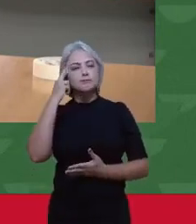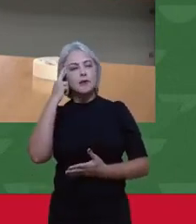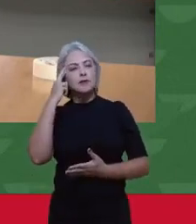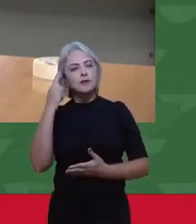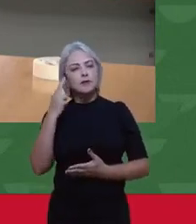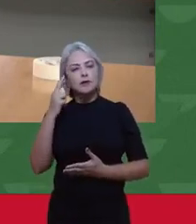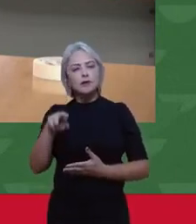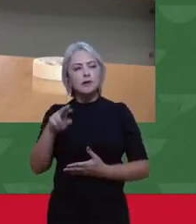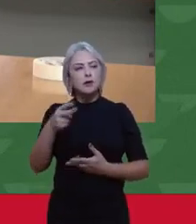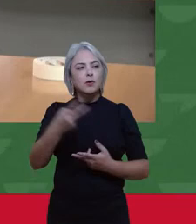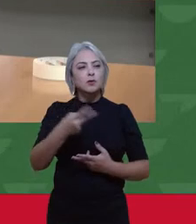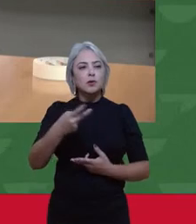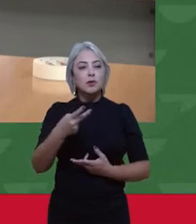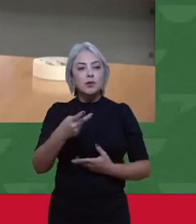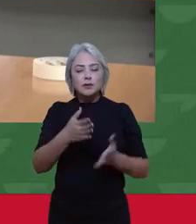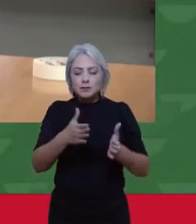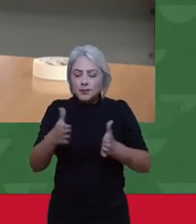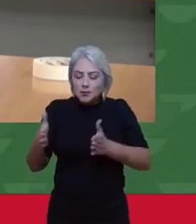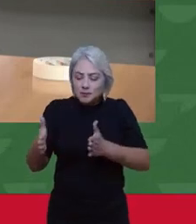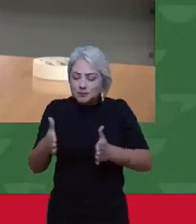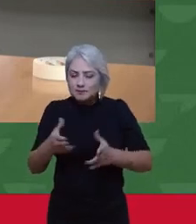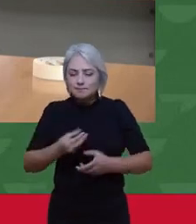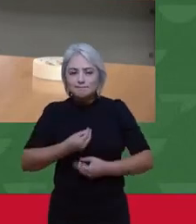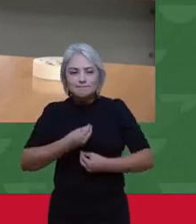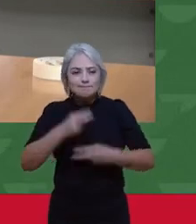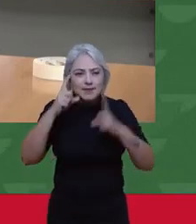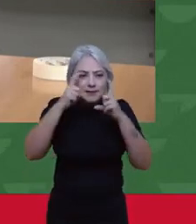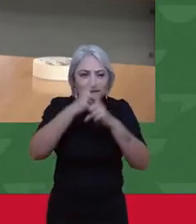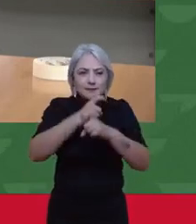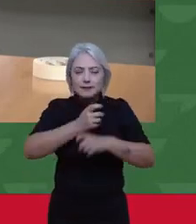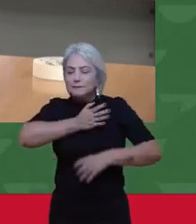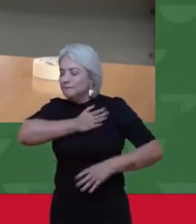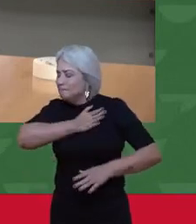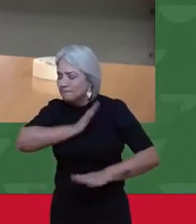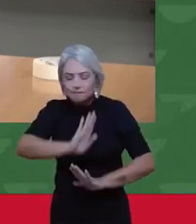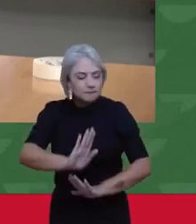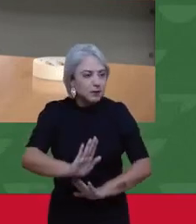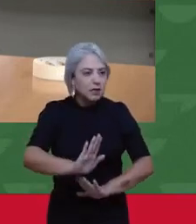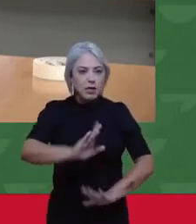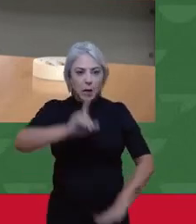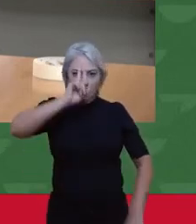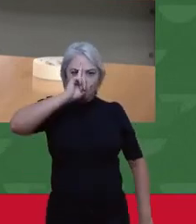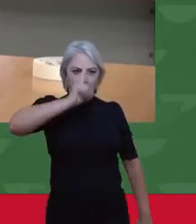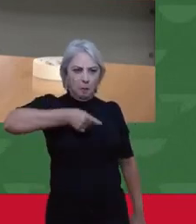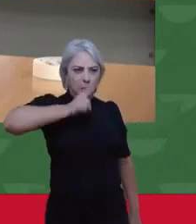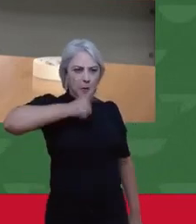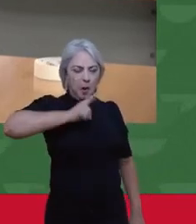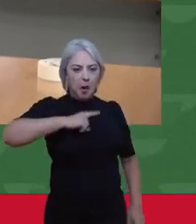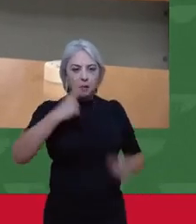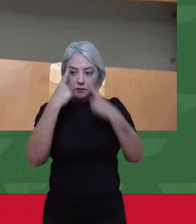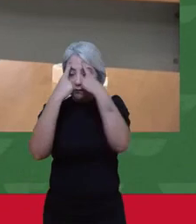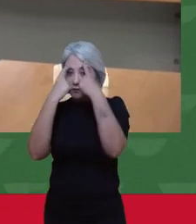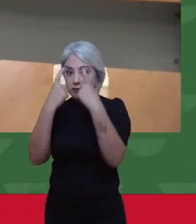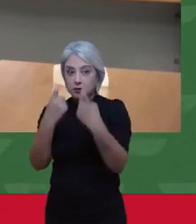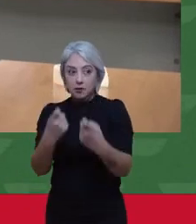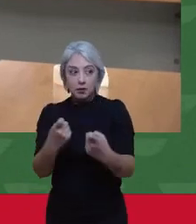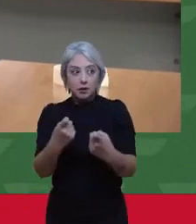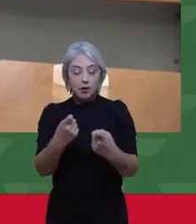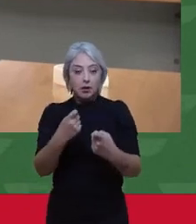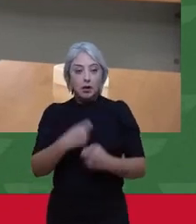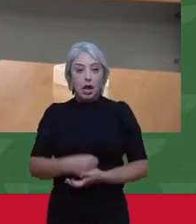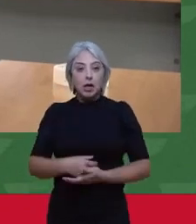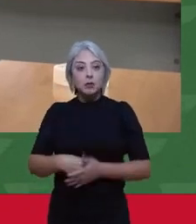refletir com vocês, nesse momento difícil do negacionismo, do autoritarismo, da violência, do